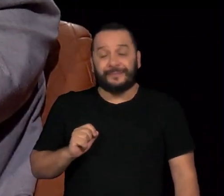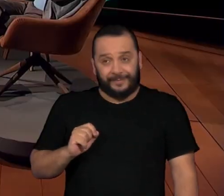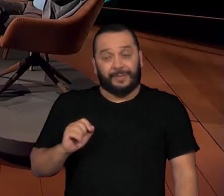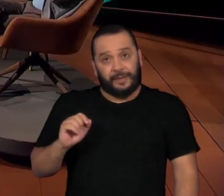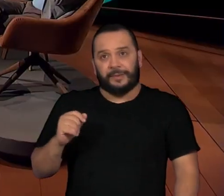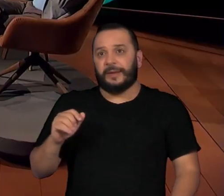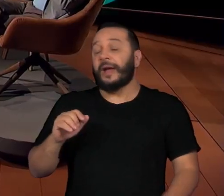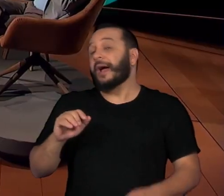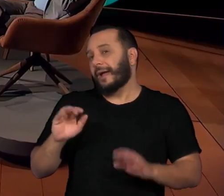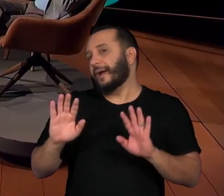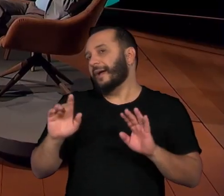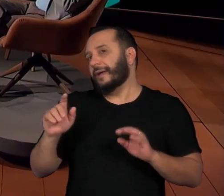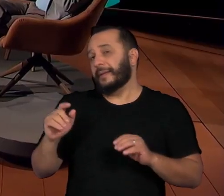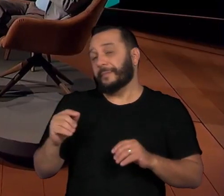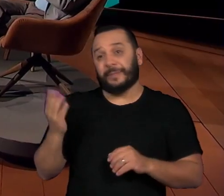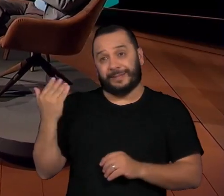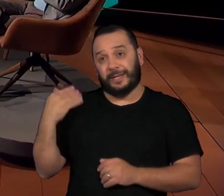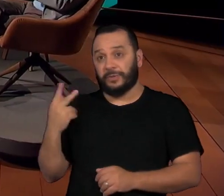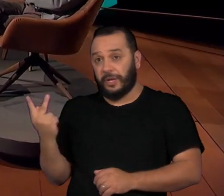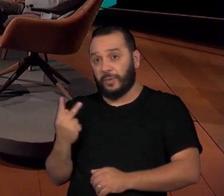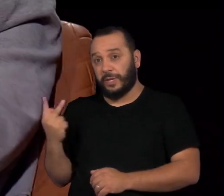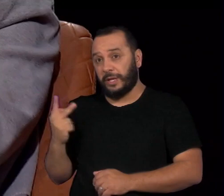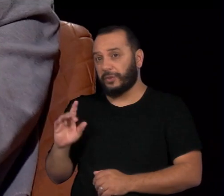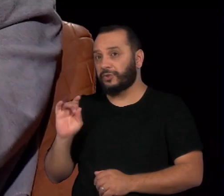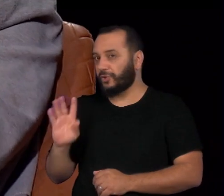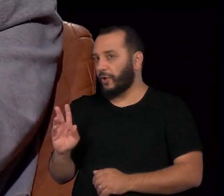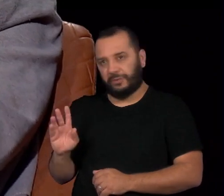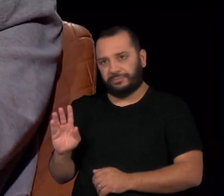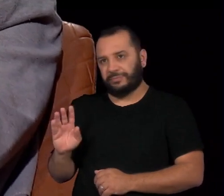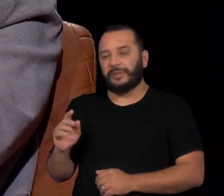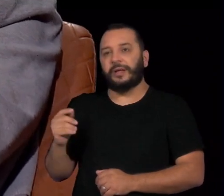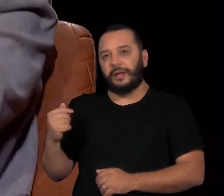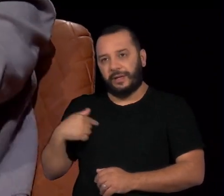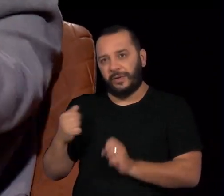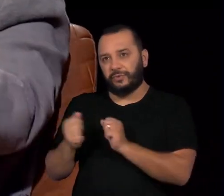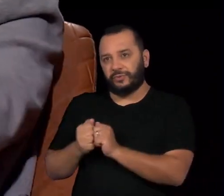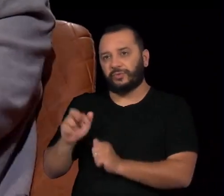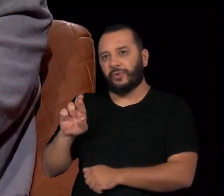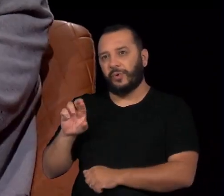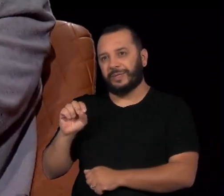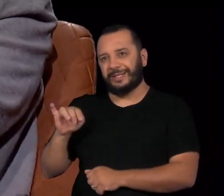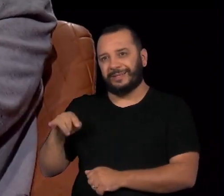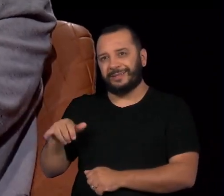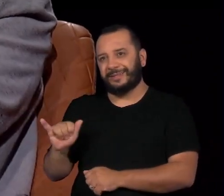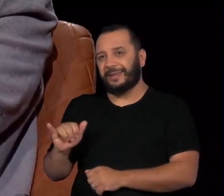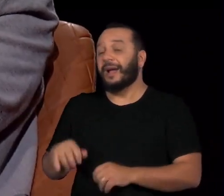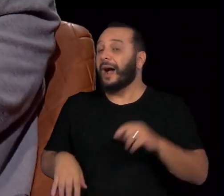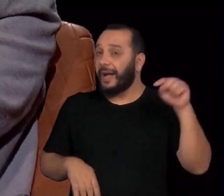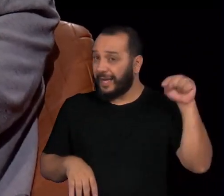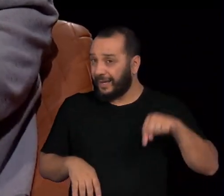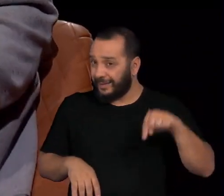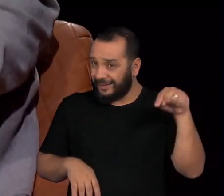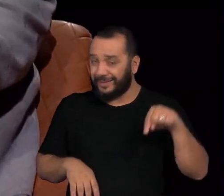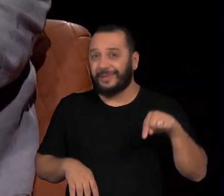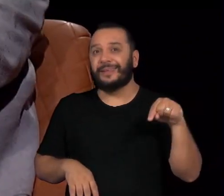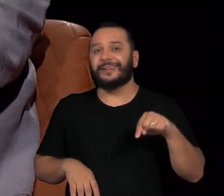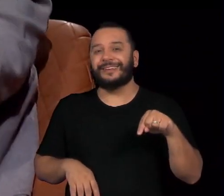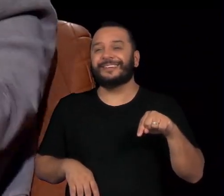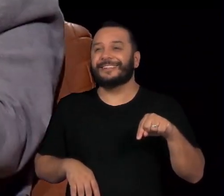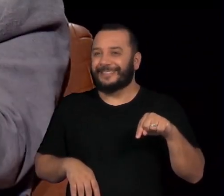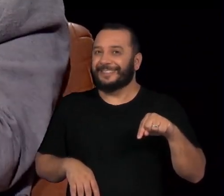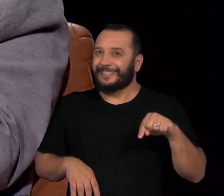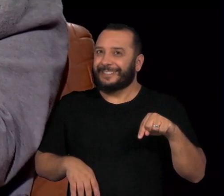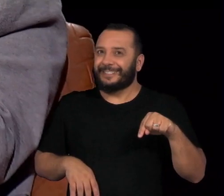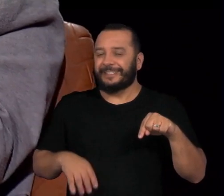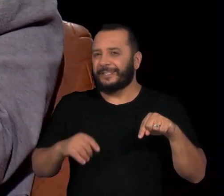brincante era éramos só nós dois como intérpretes né a gente não encontrou espaço aqui só nos queriam dar os